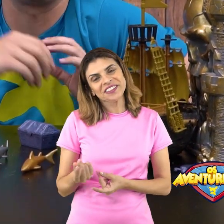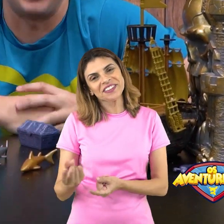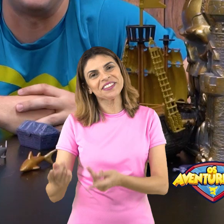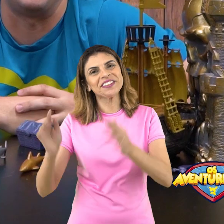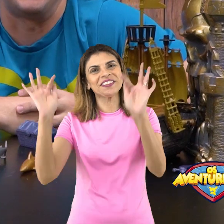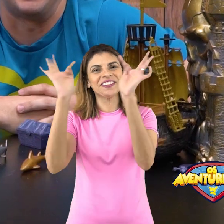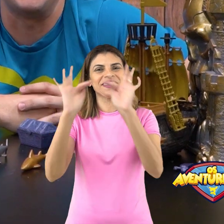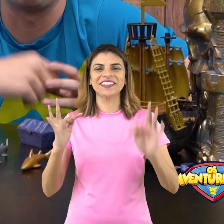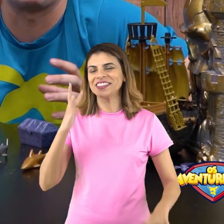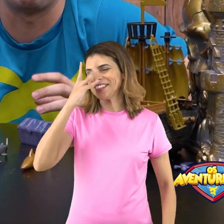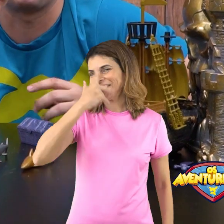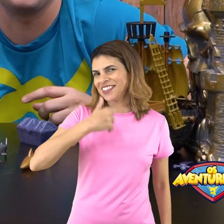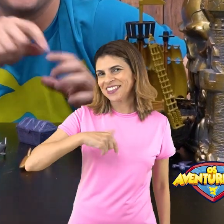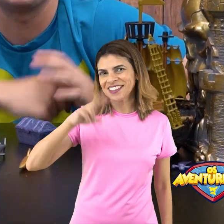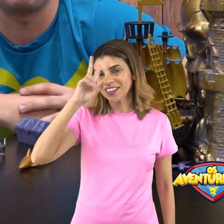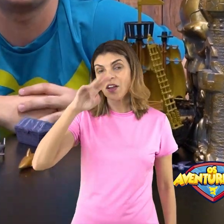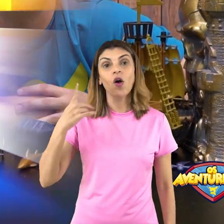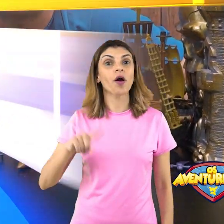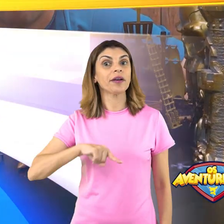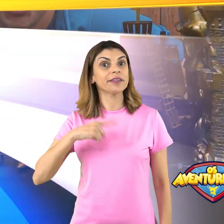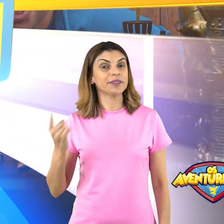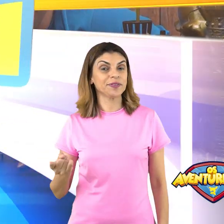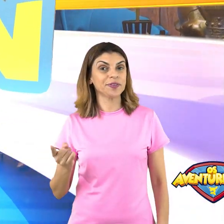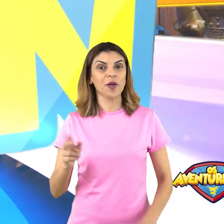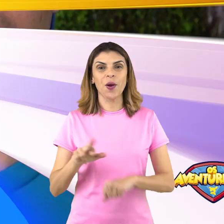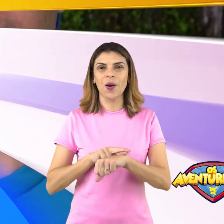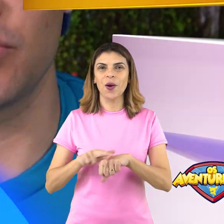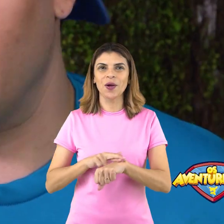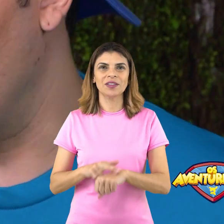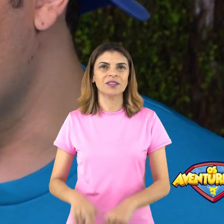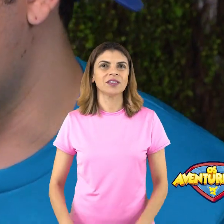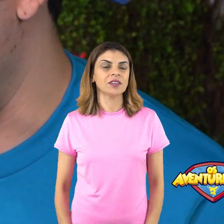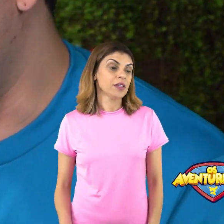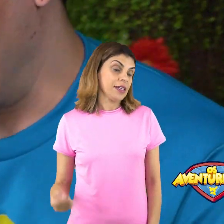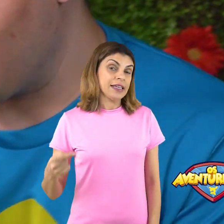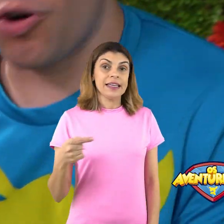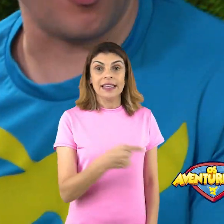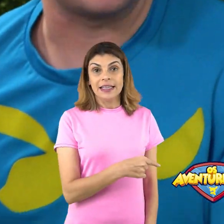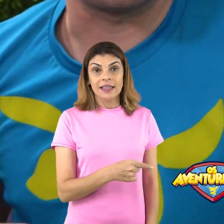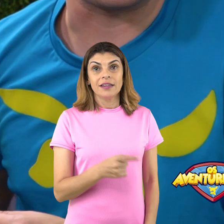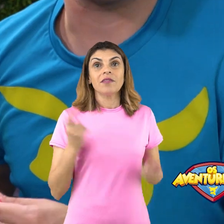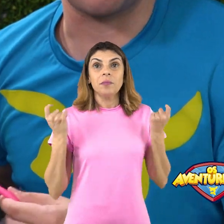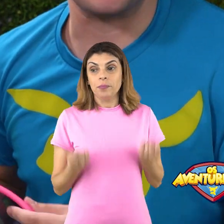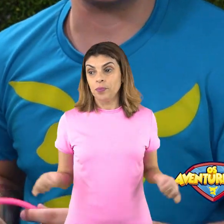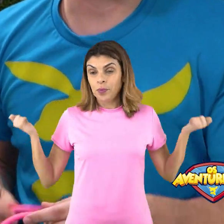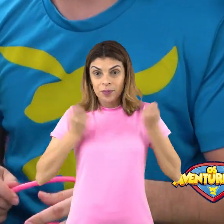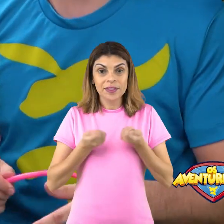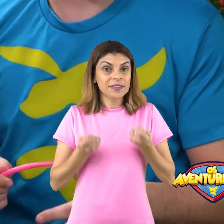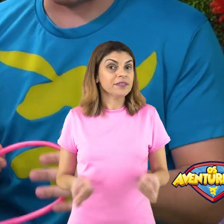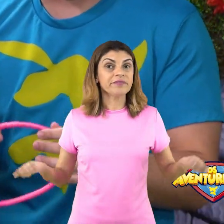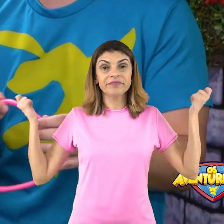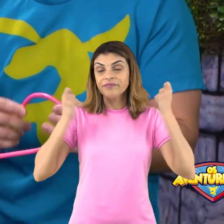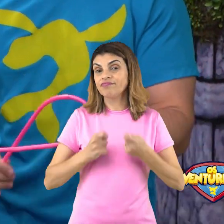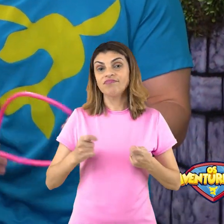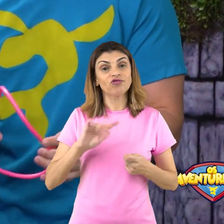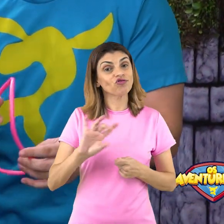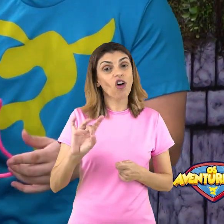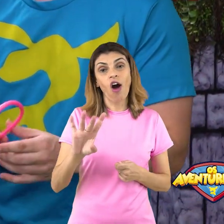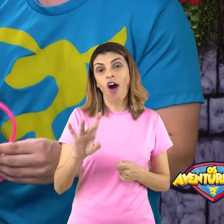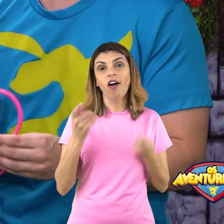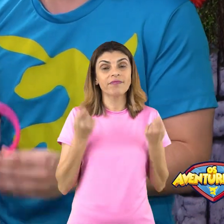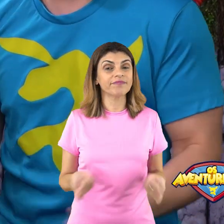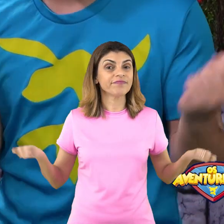Fim da história! E agora vamos pro brinquedo da aventureira roxa. A aventureira roxa vai pular corda, basicamente isso, e ela vai ter que